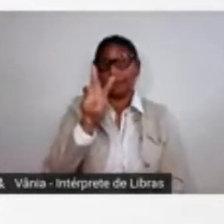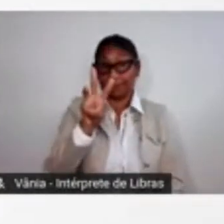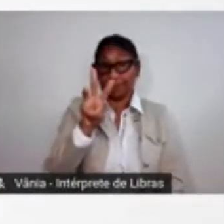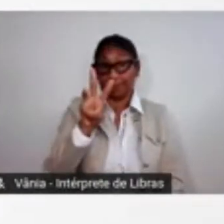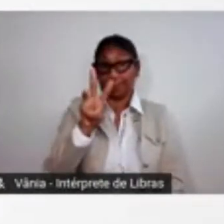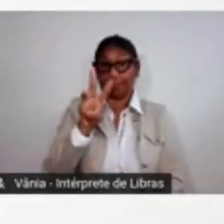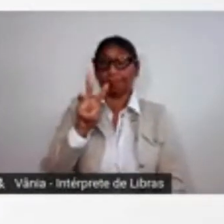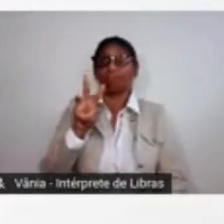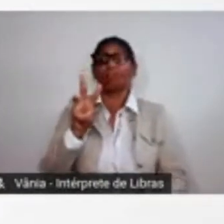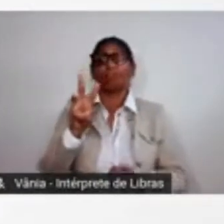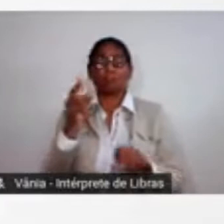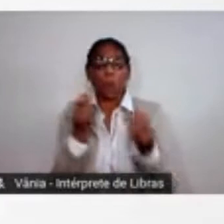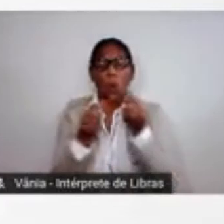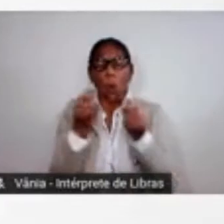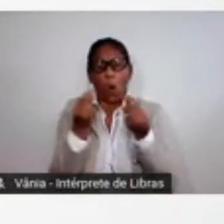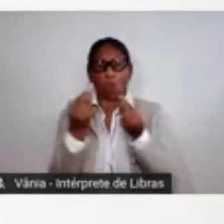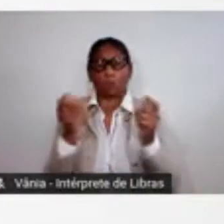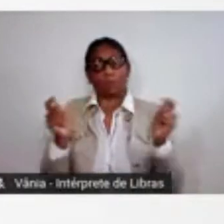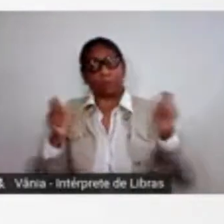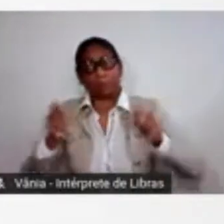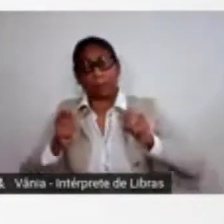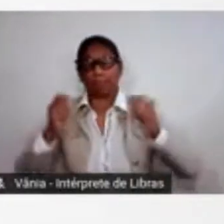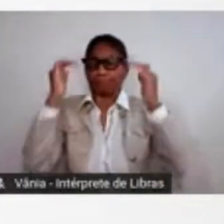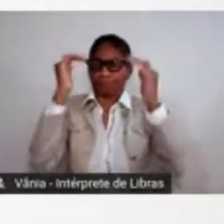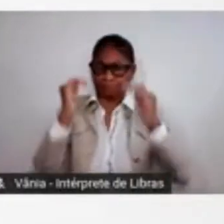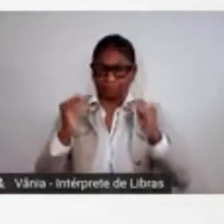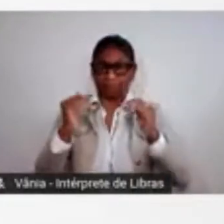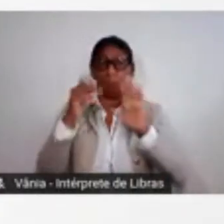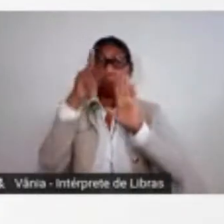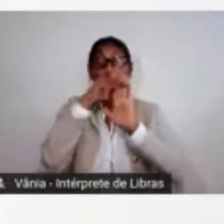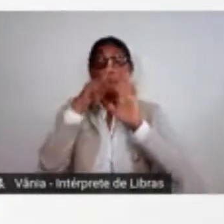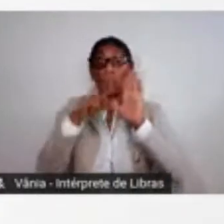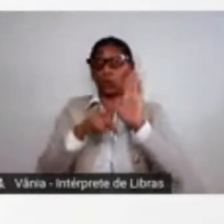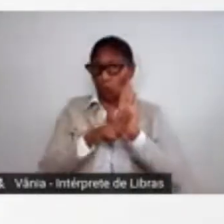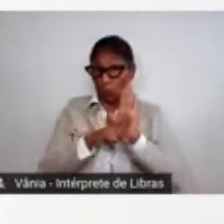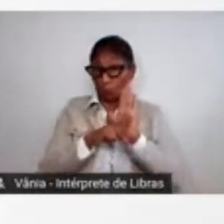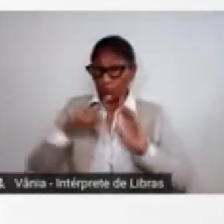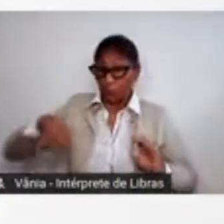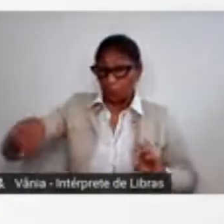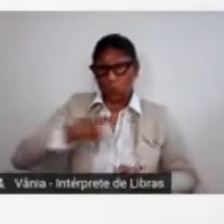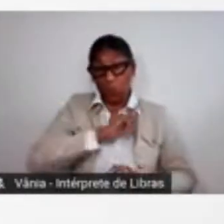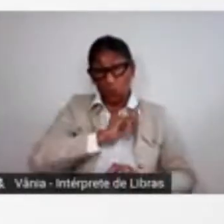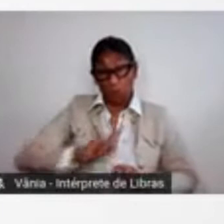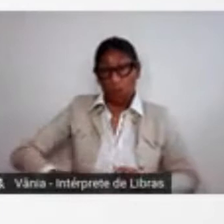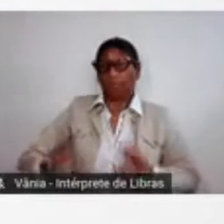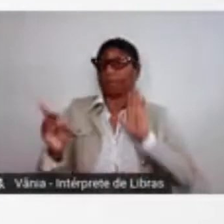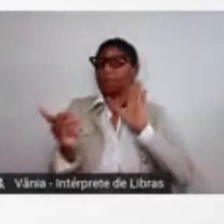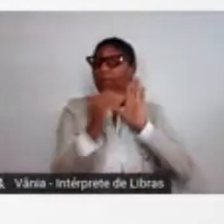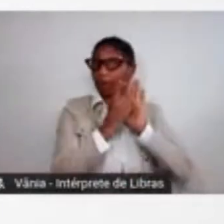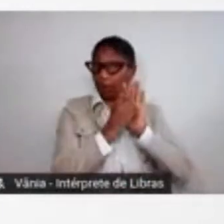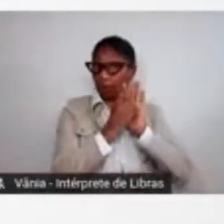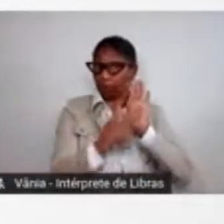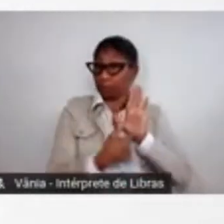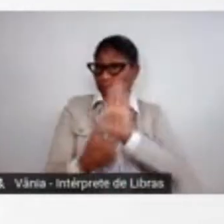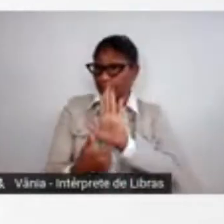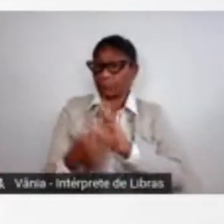possibilidade de fazer os seus protocolos regionais. O que nós vamos fazer como governo do Estado? Nós vamos colocar no nosso decreto, né, isso deve já